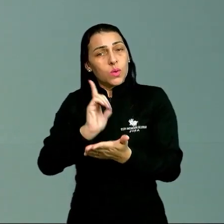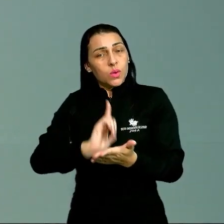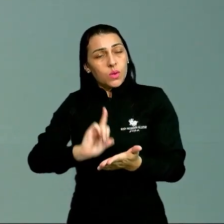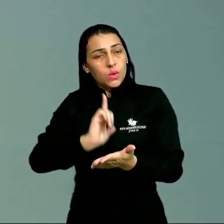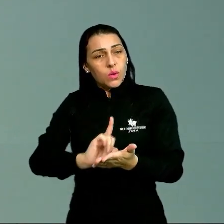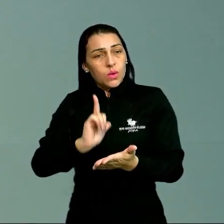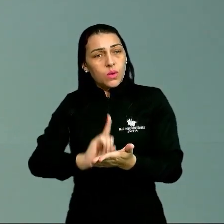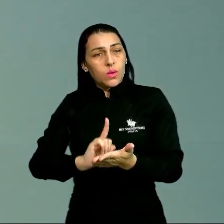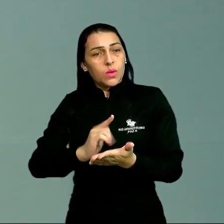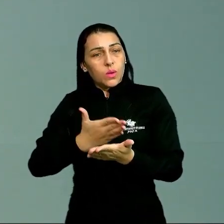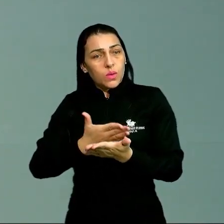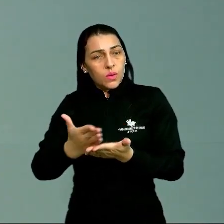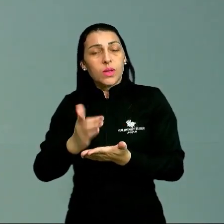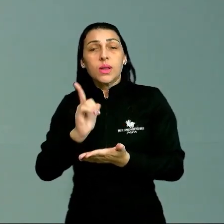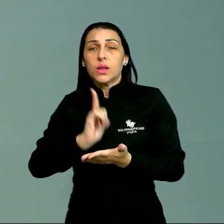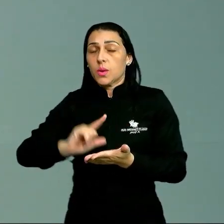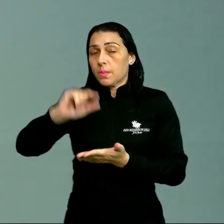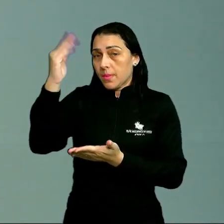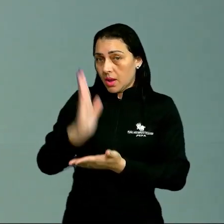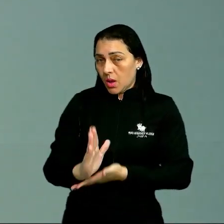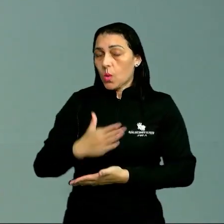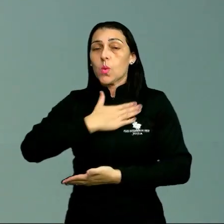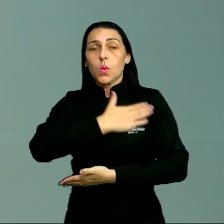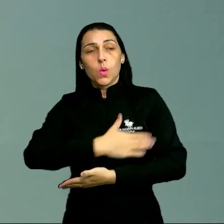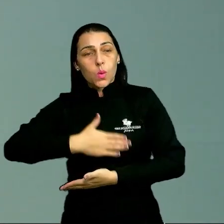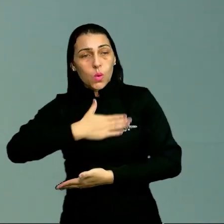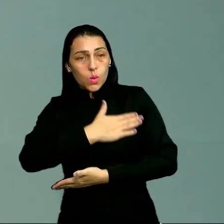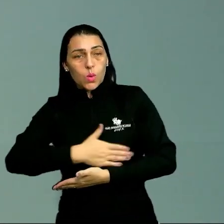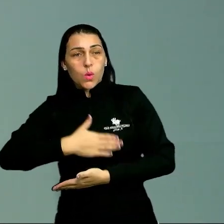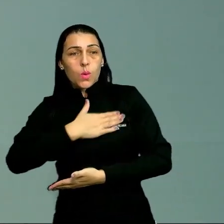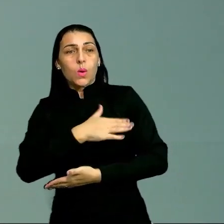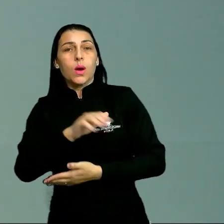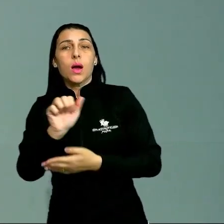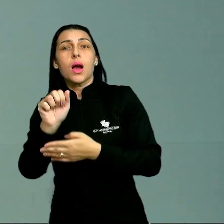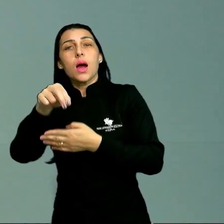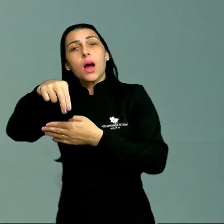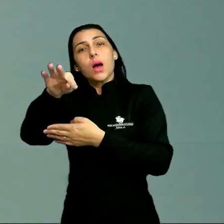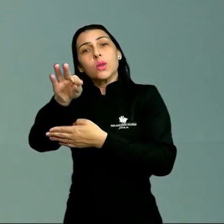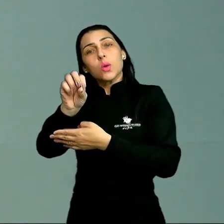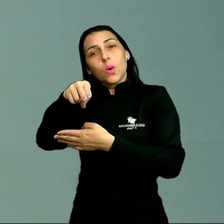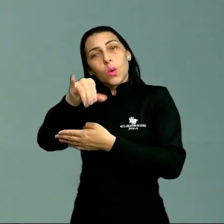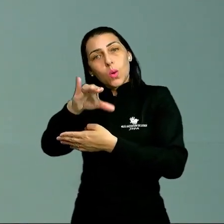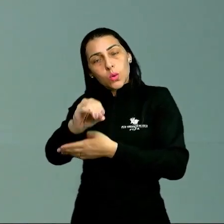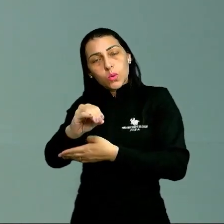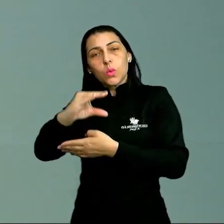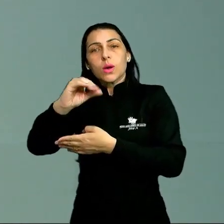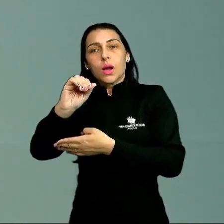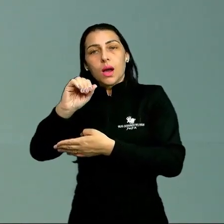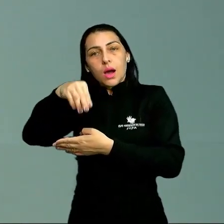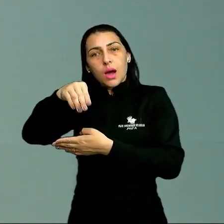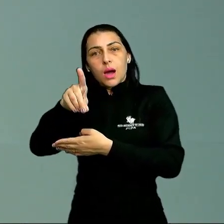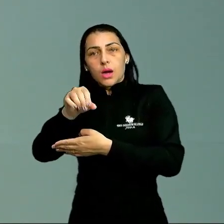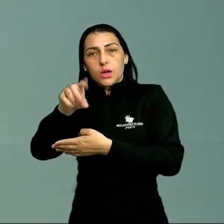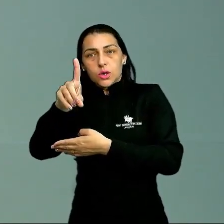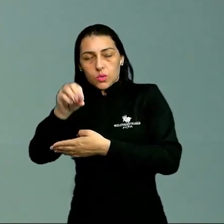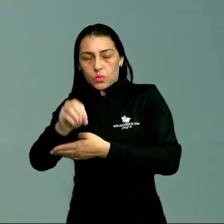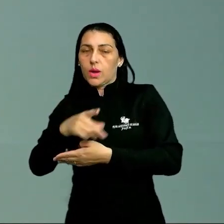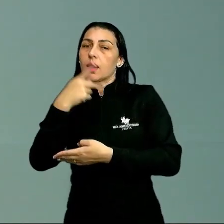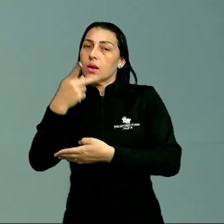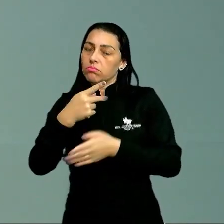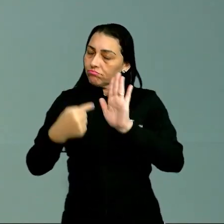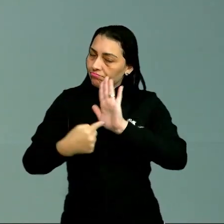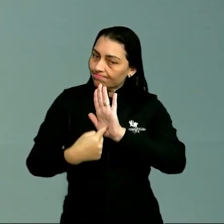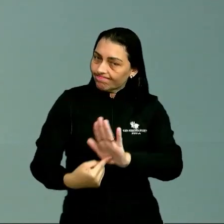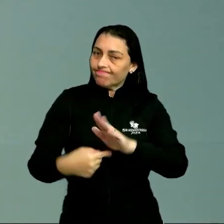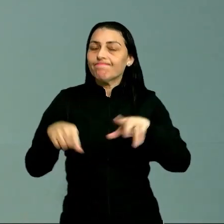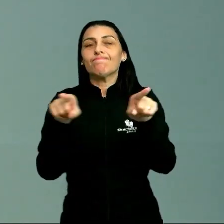literários, iniciação à literatura brasileira. Eu gosto bastante do Antônio Cândido, porque ele faz essa abordagem de forma crítica, na